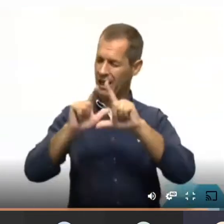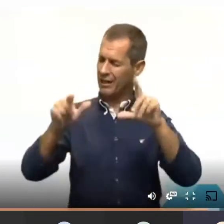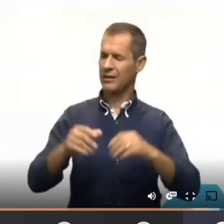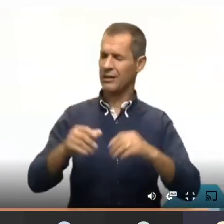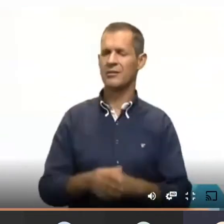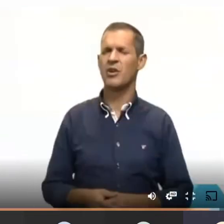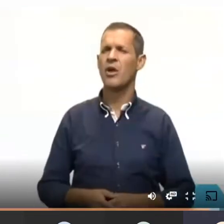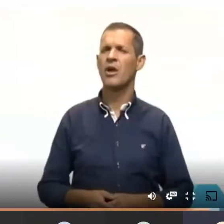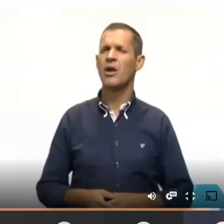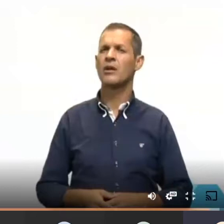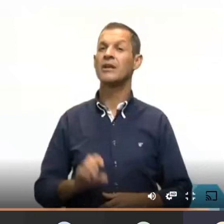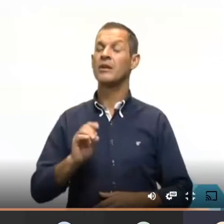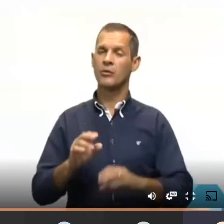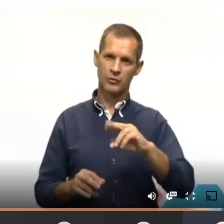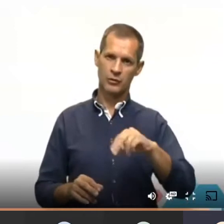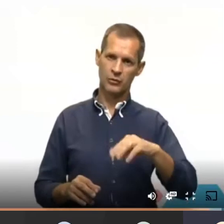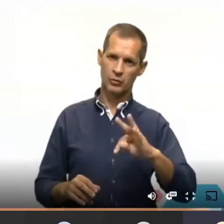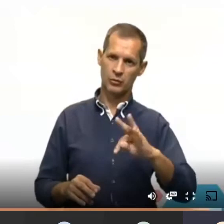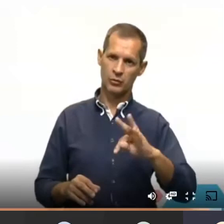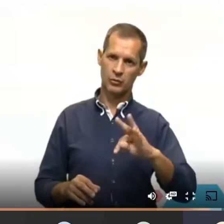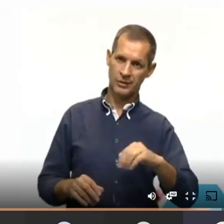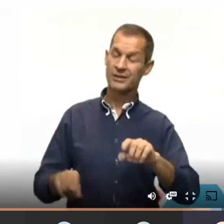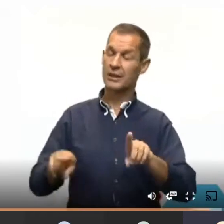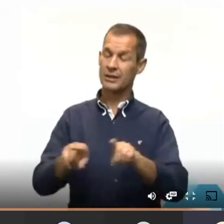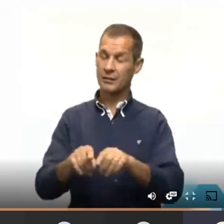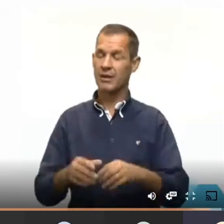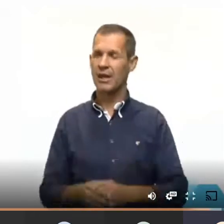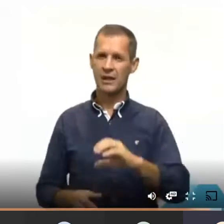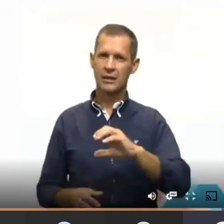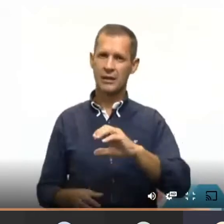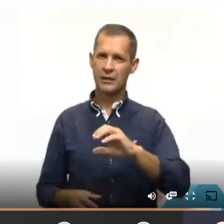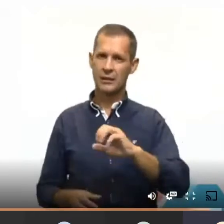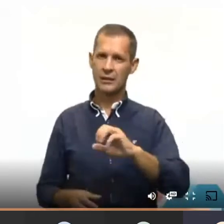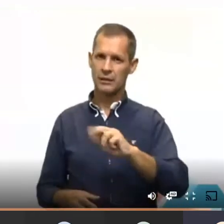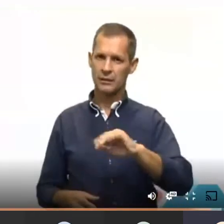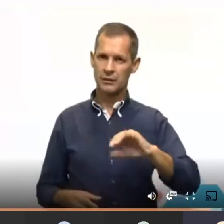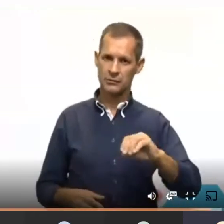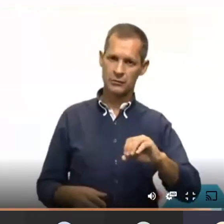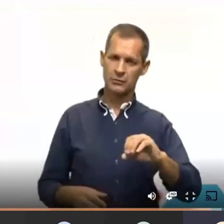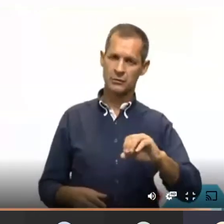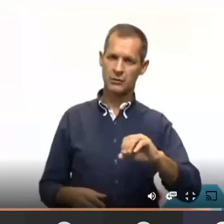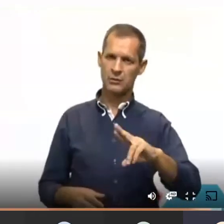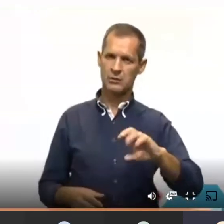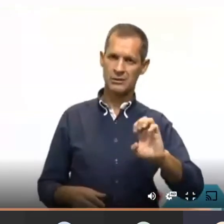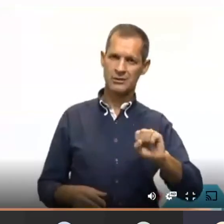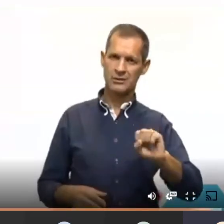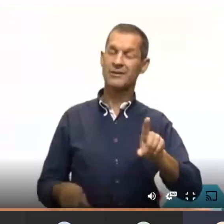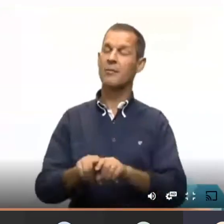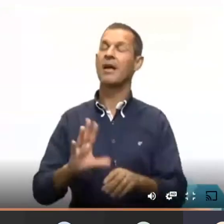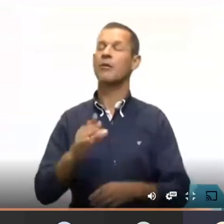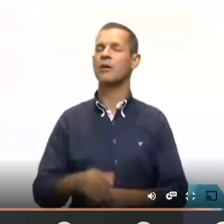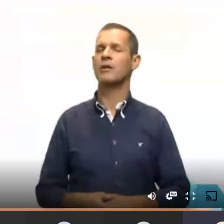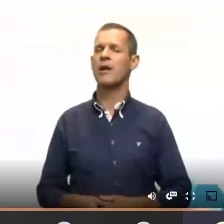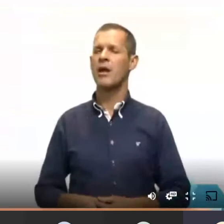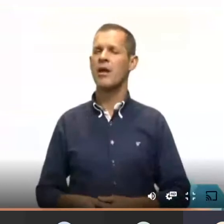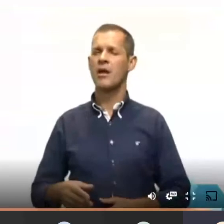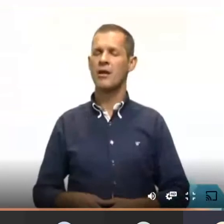mais claro, não só a cromatina, né? E nesse processo de cariólise também ocorre a